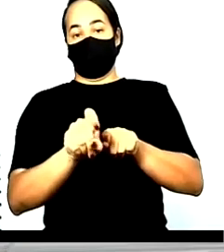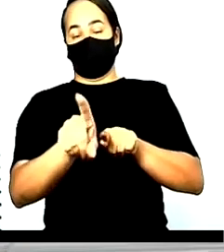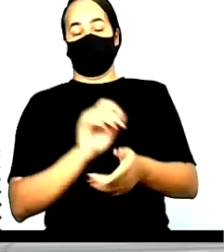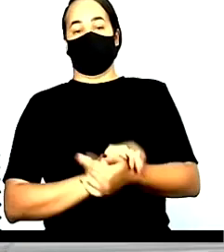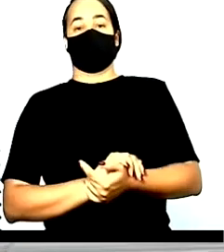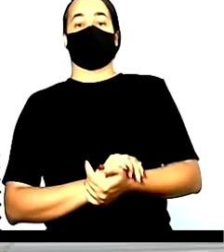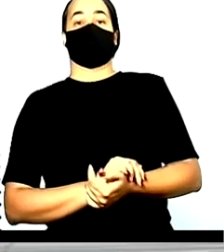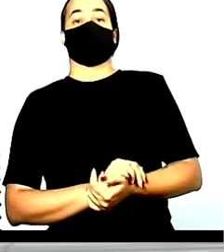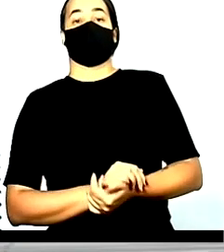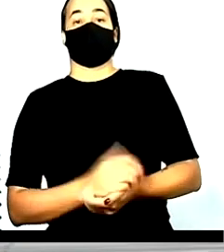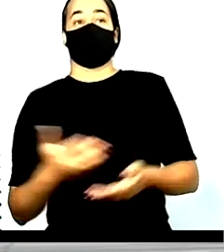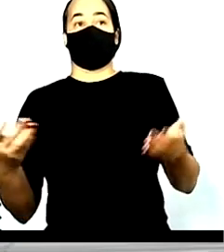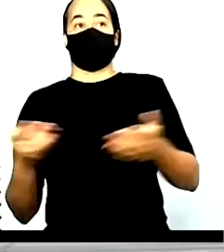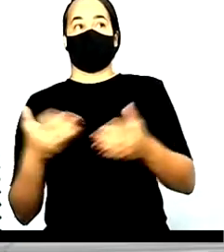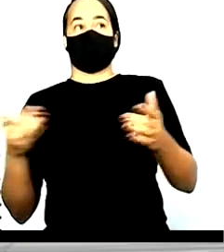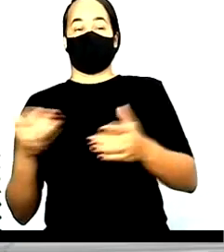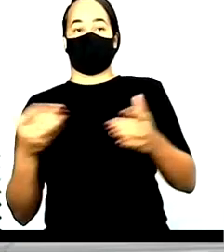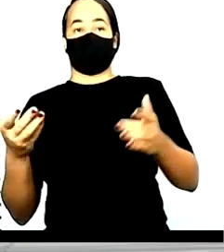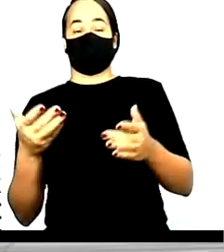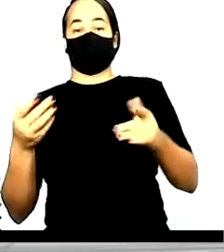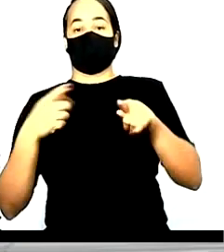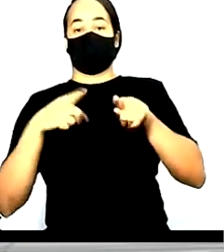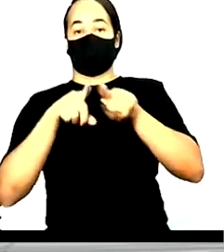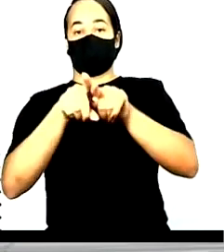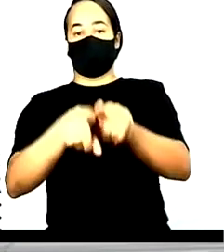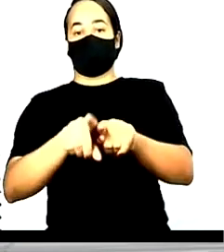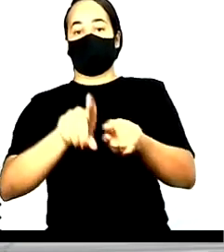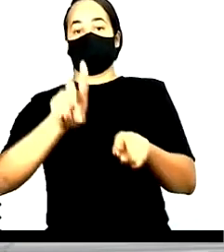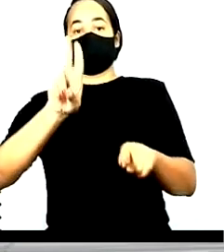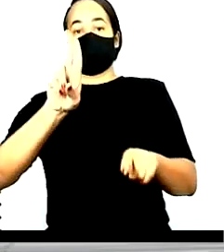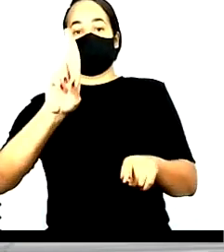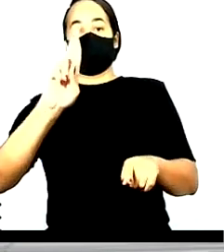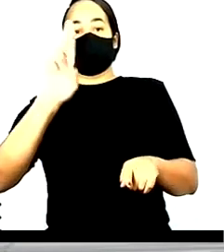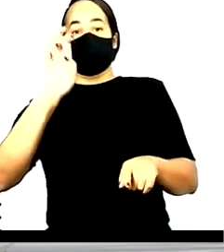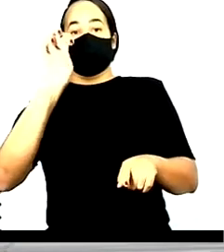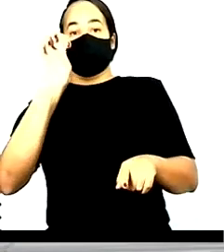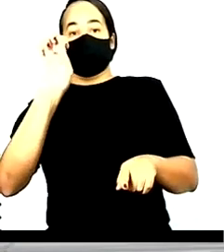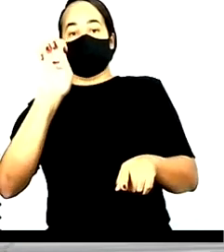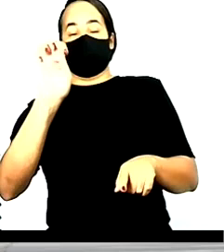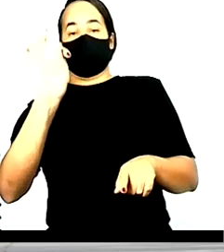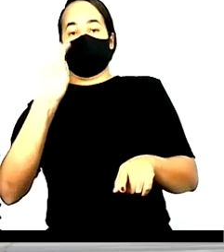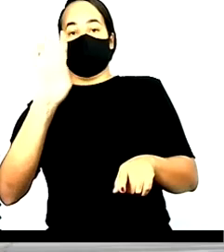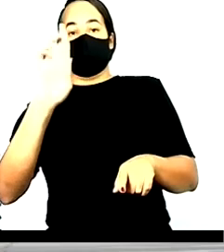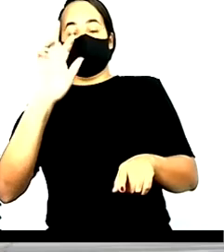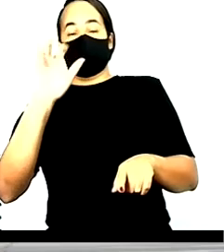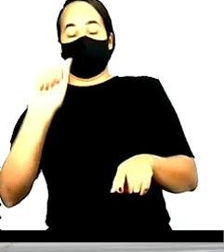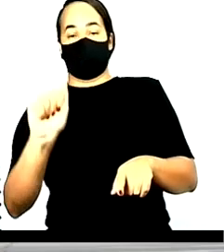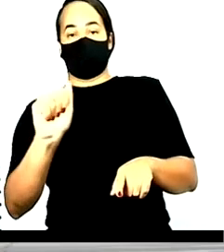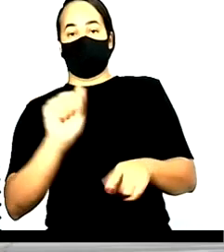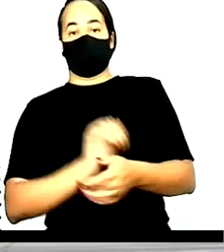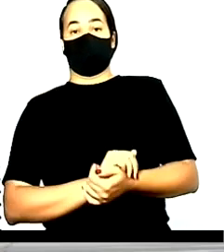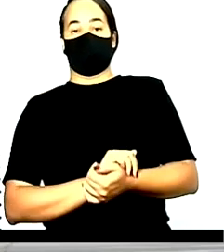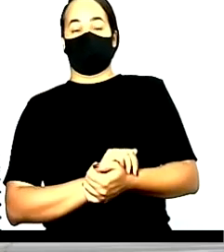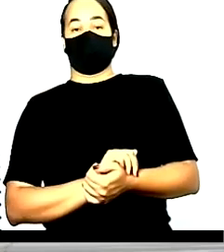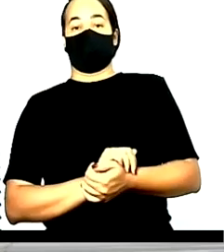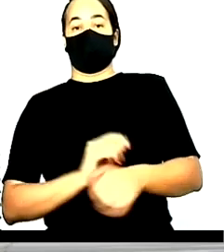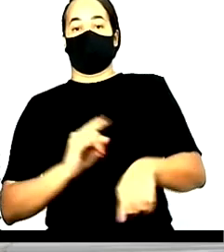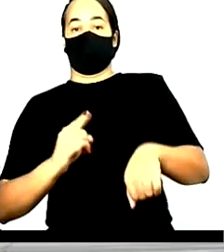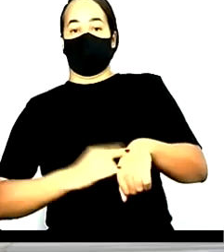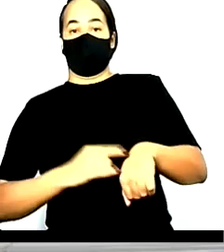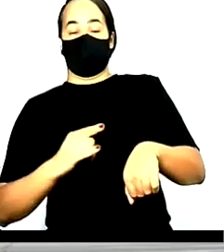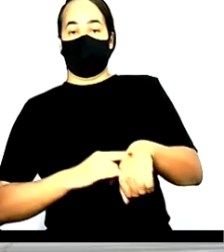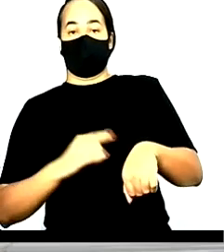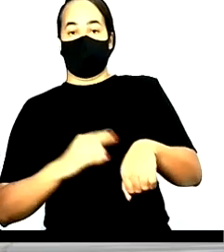unificação. Agora, a uretra. A uretra é um canal que os homens servem ao sistema urinário e